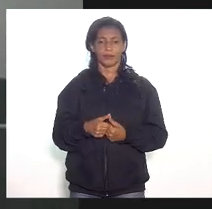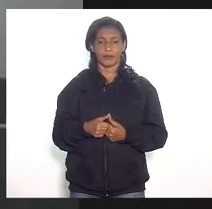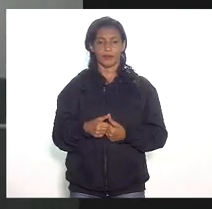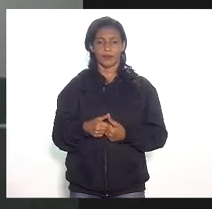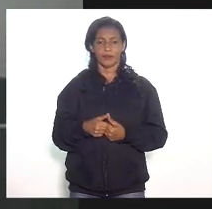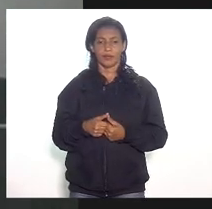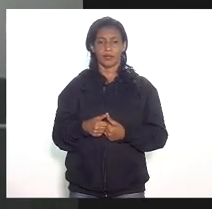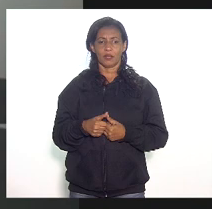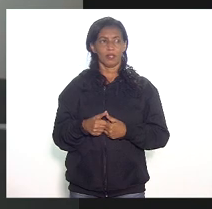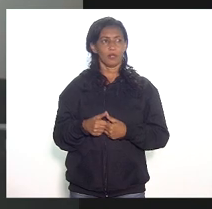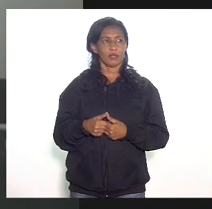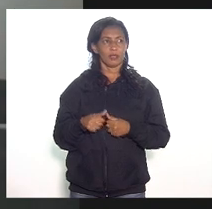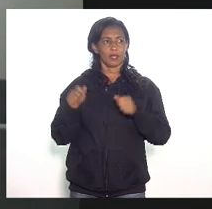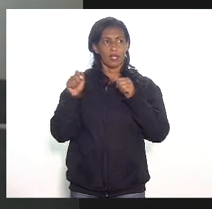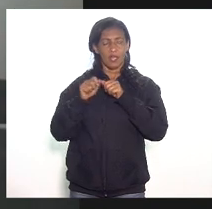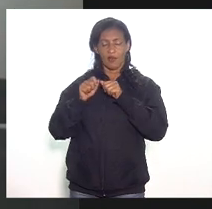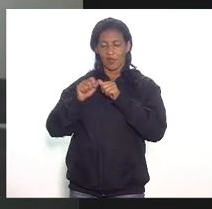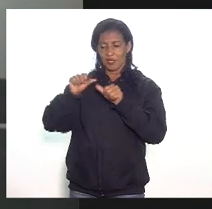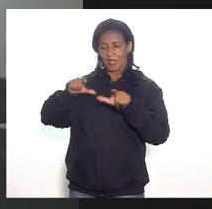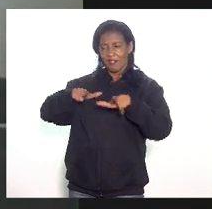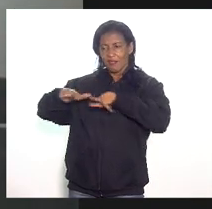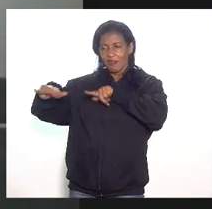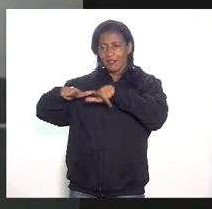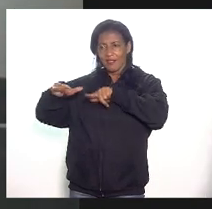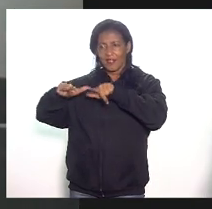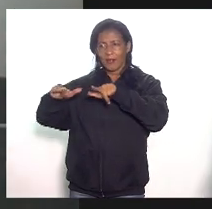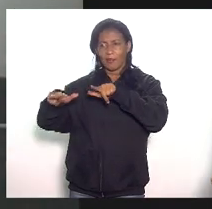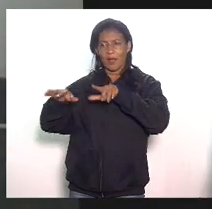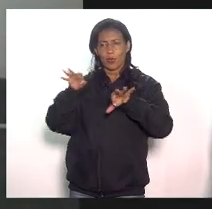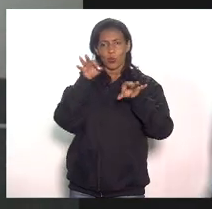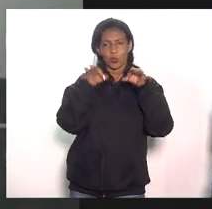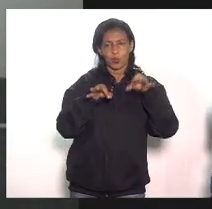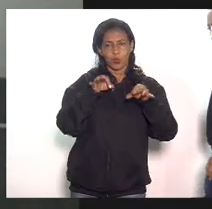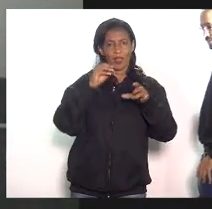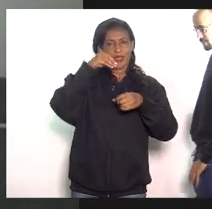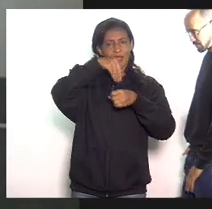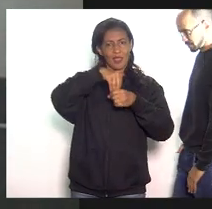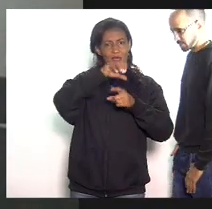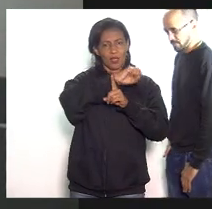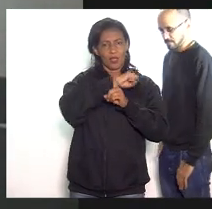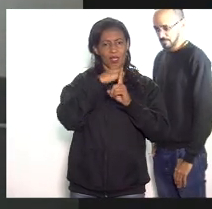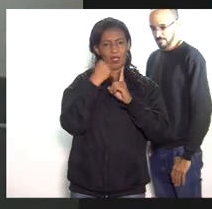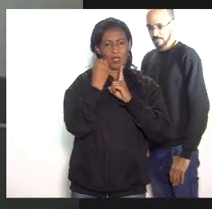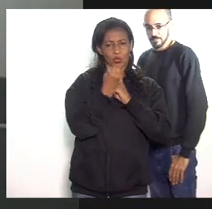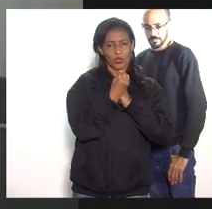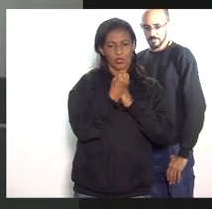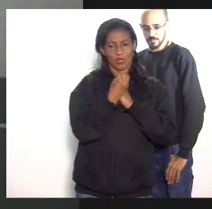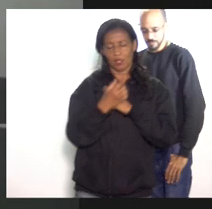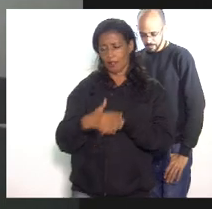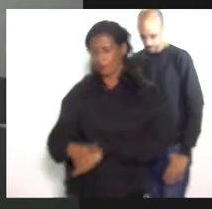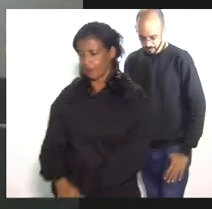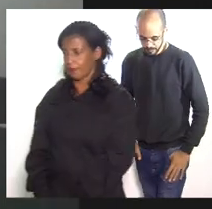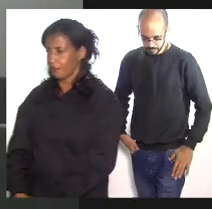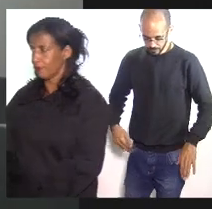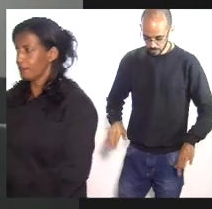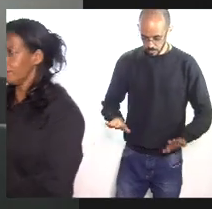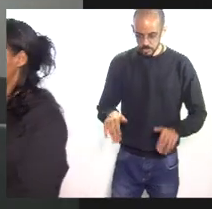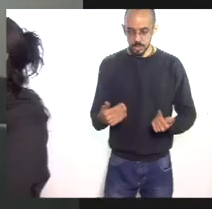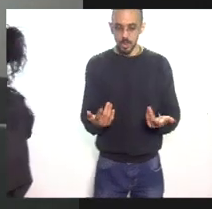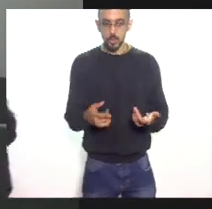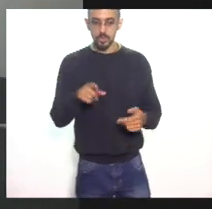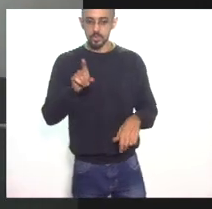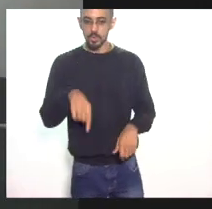costurar ações judiciais de maneira concreta na sociedade. Isso já é, por si só, uma